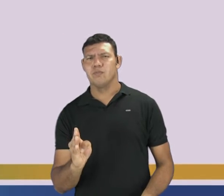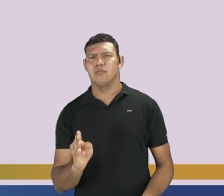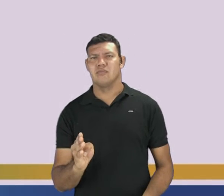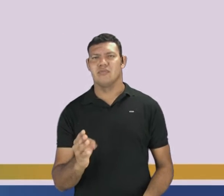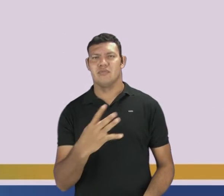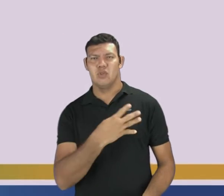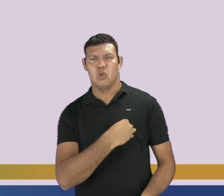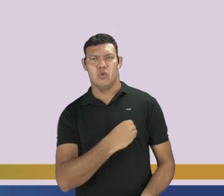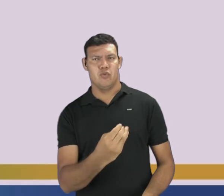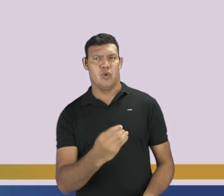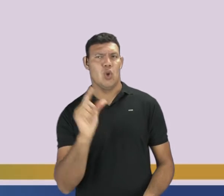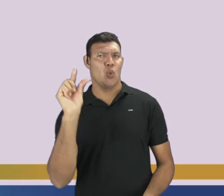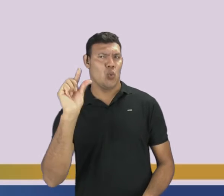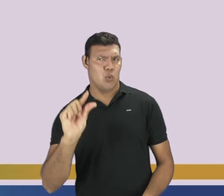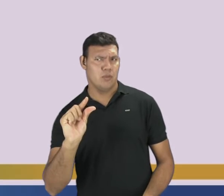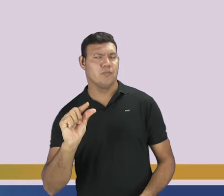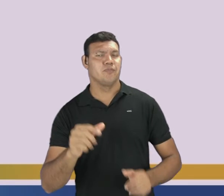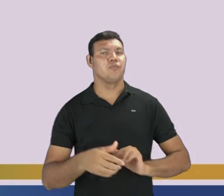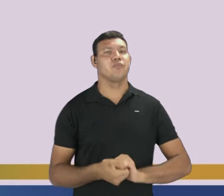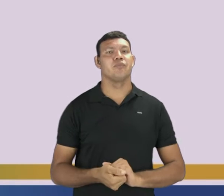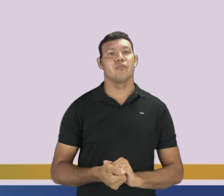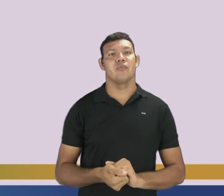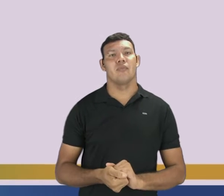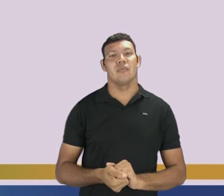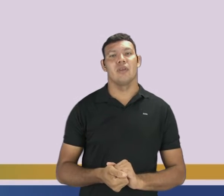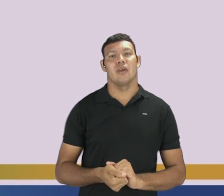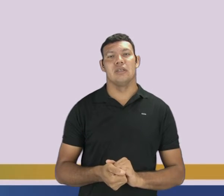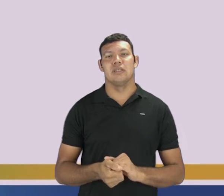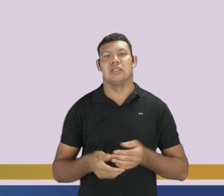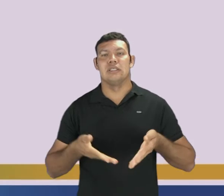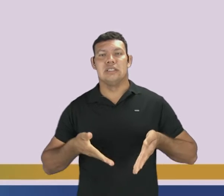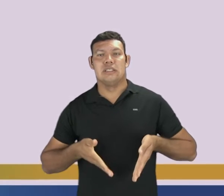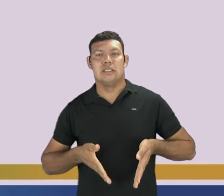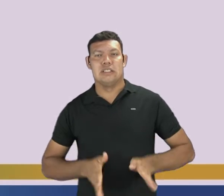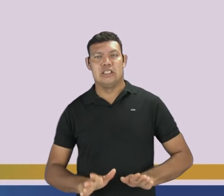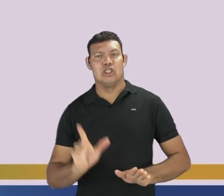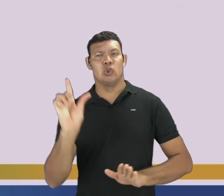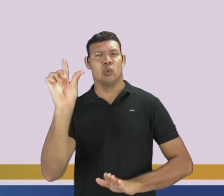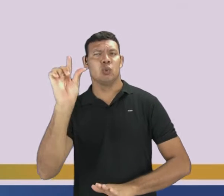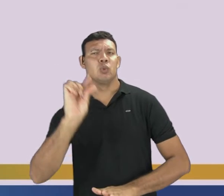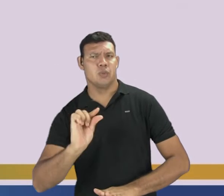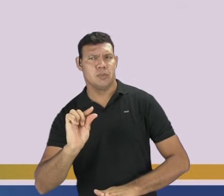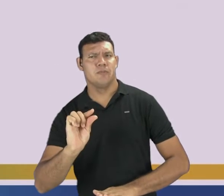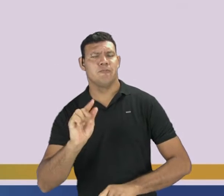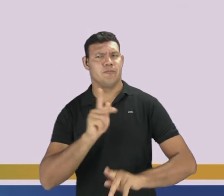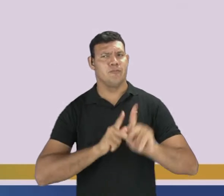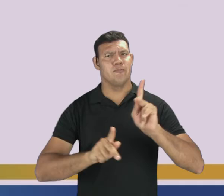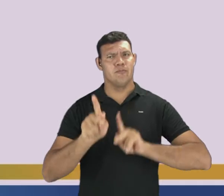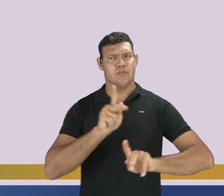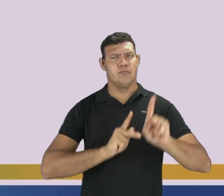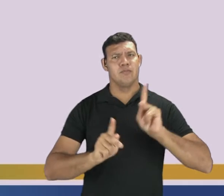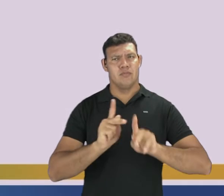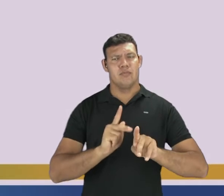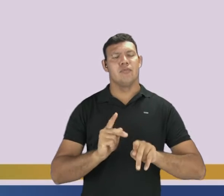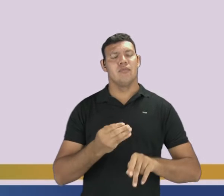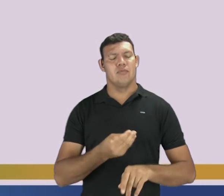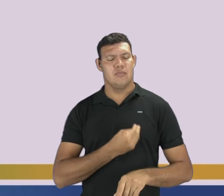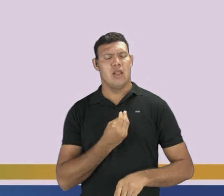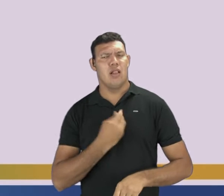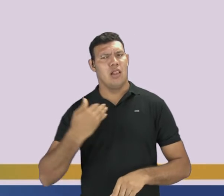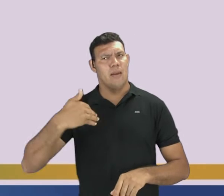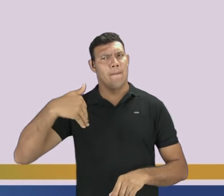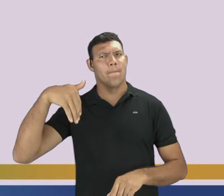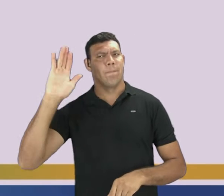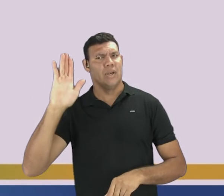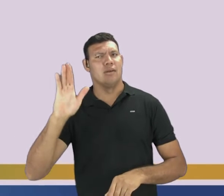menos filhos, está ocorrendo uma queda na taxa de natalidade e a população brasileira está vivendo mais tempo,